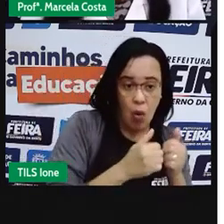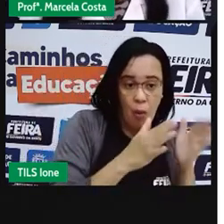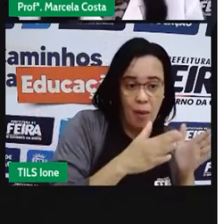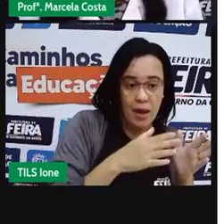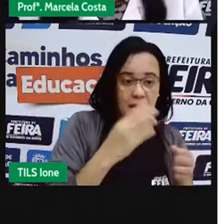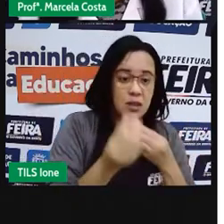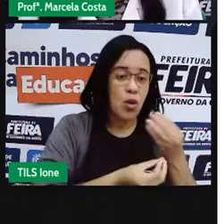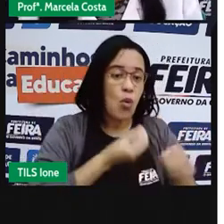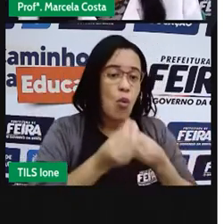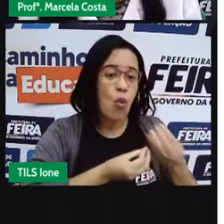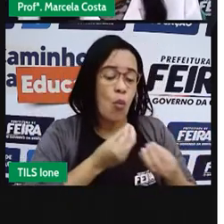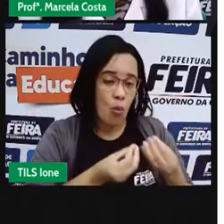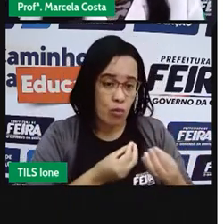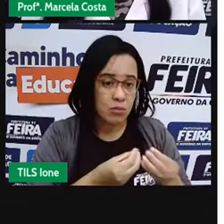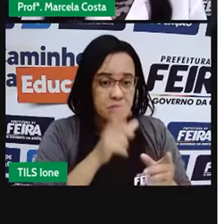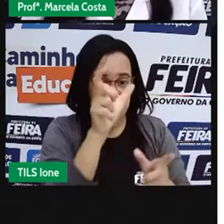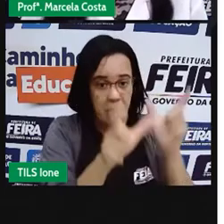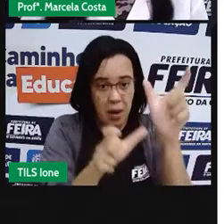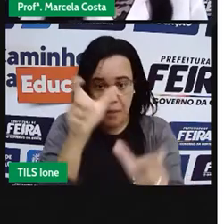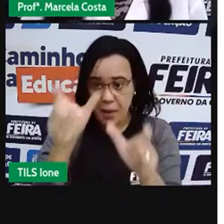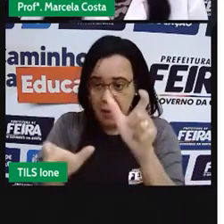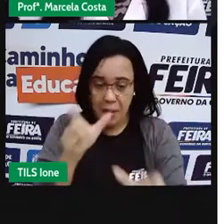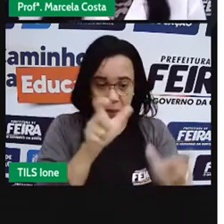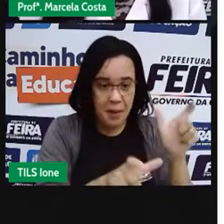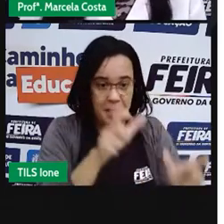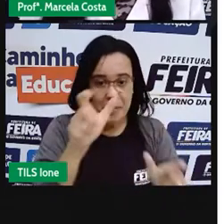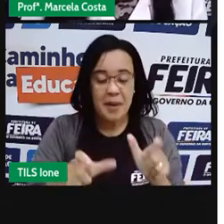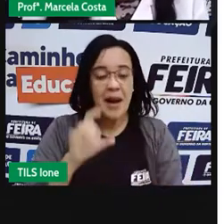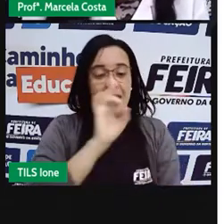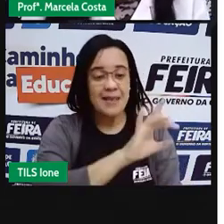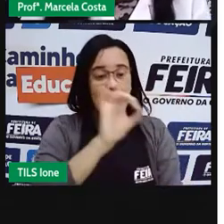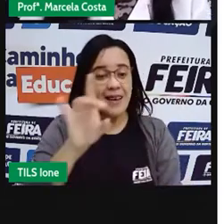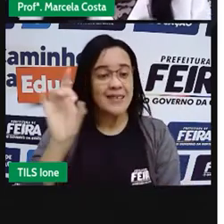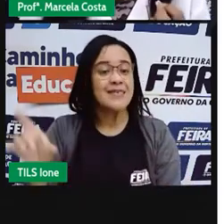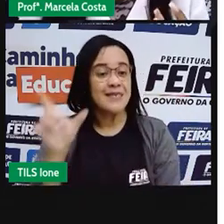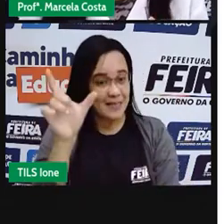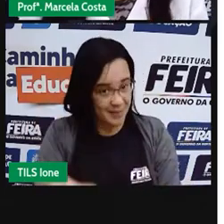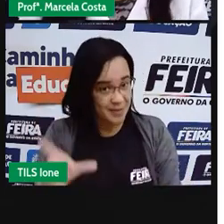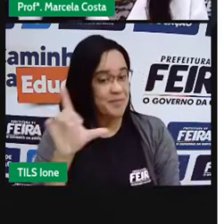conhecendo quem são os personagens, que os personagens podem ser